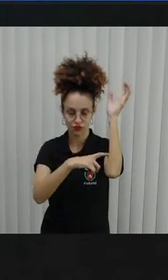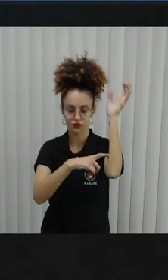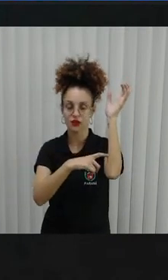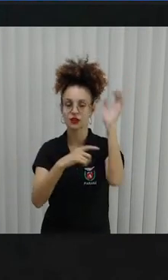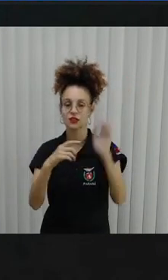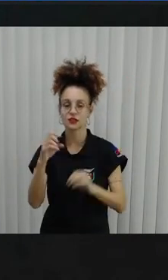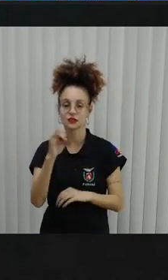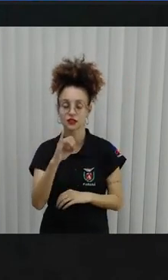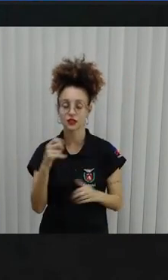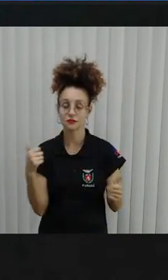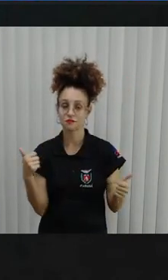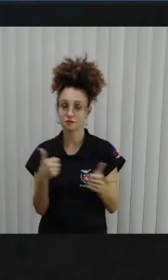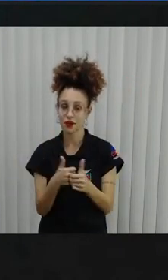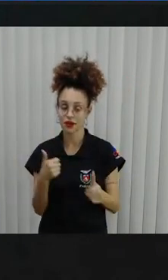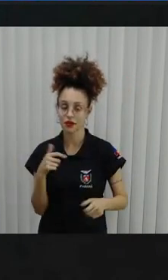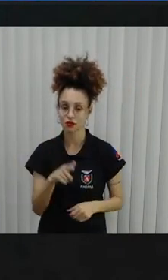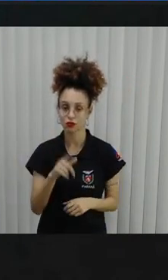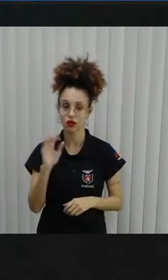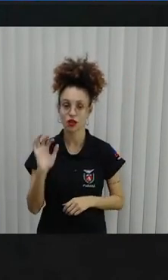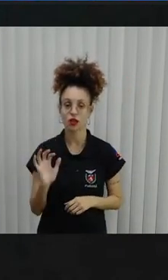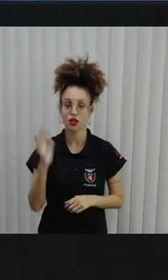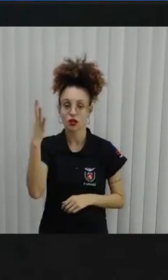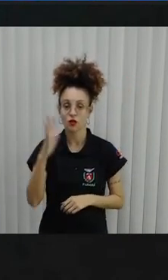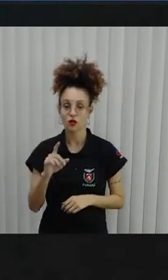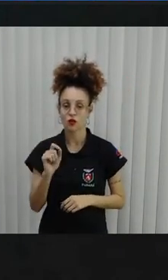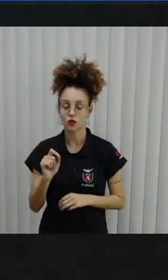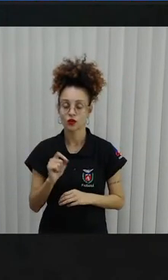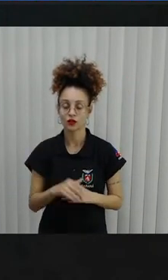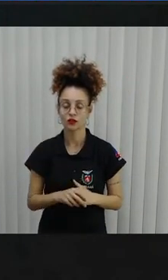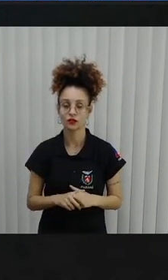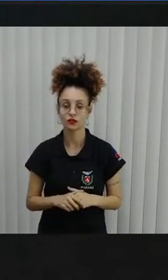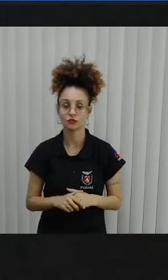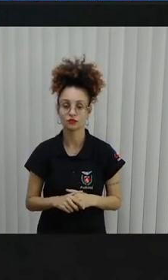para 120, não sei como ele vai ficar. Aqui tá